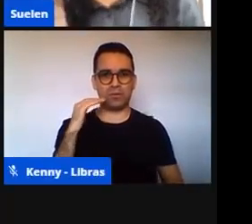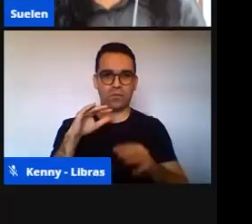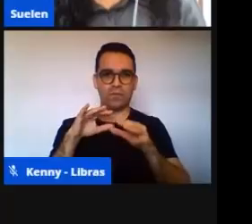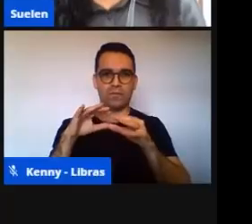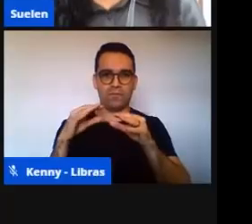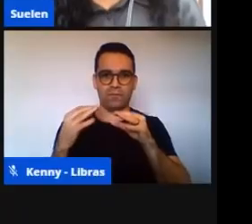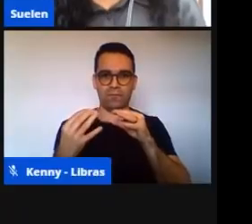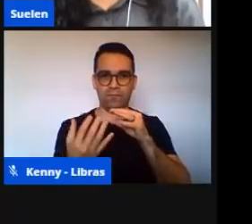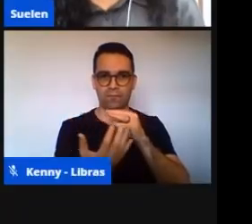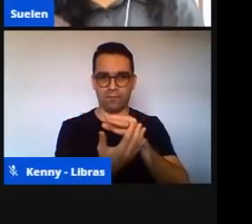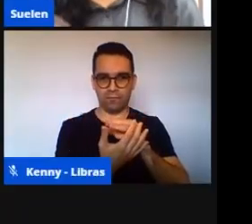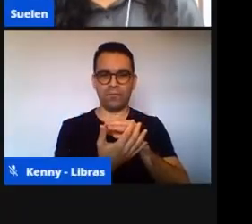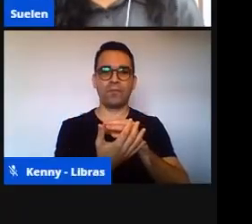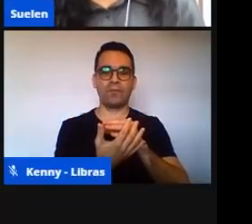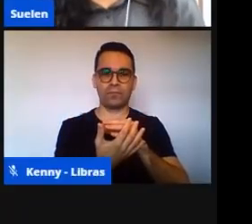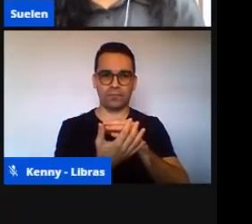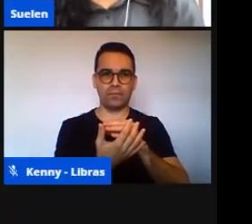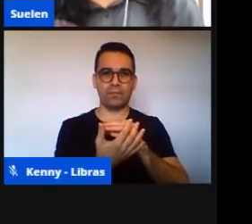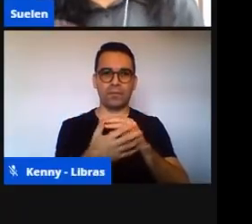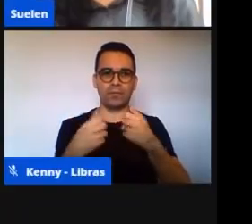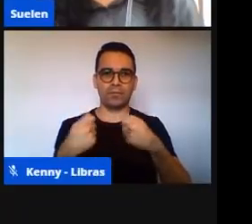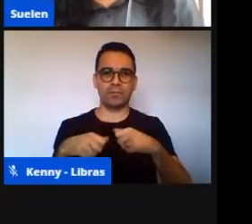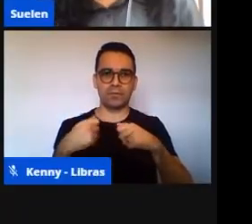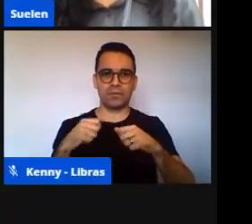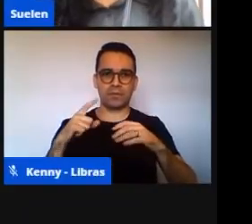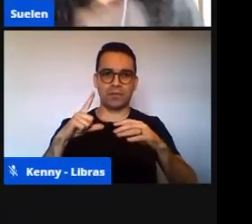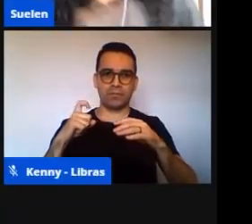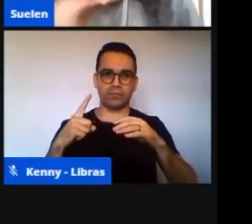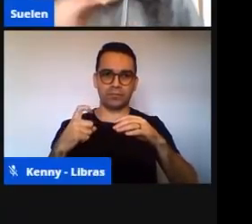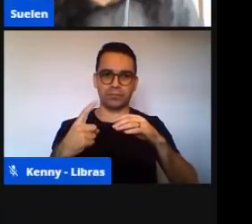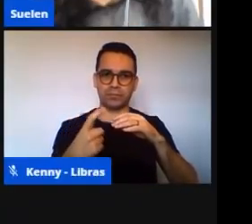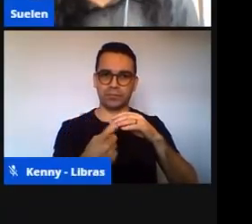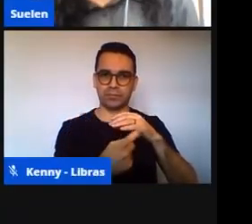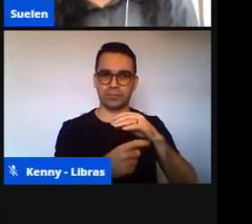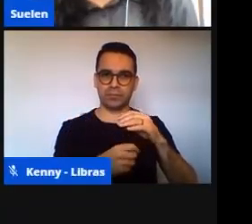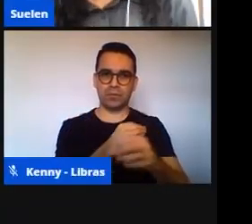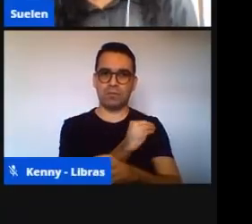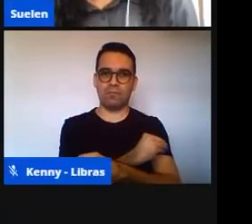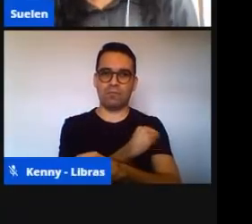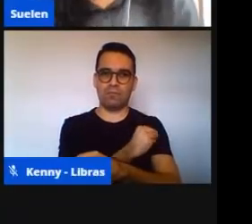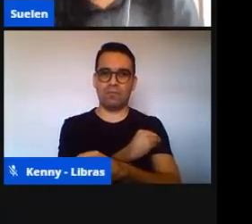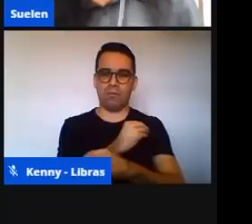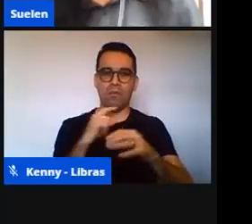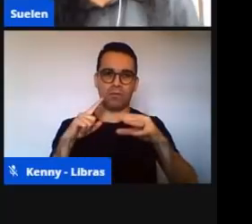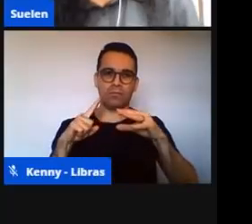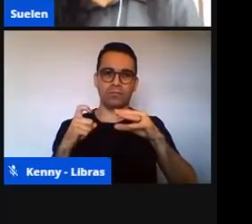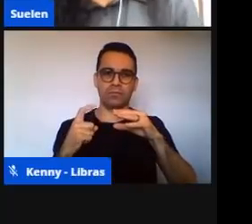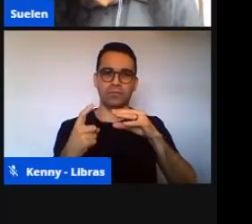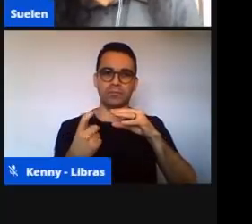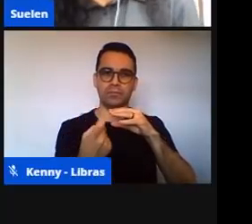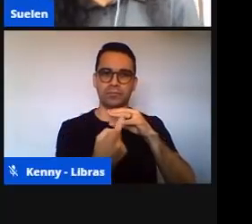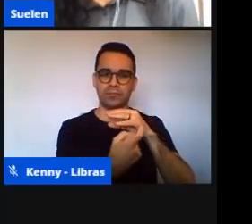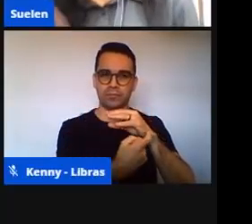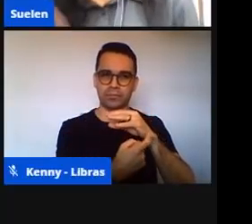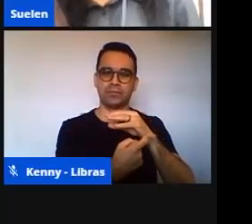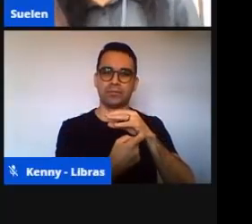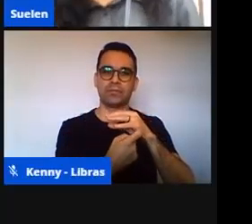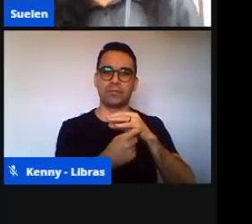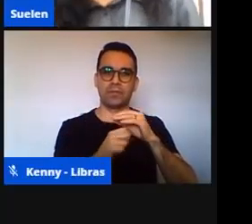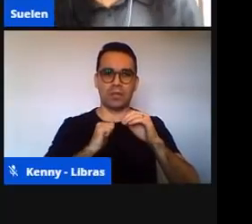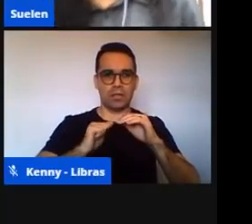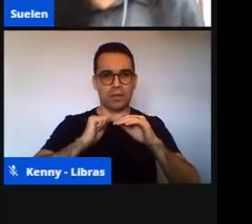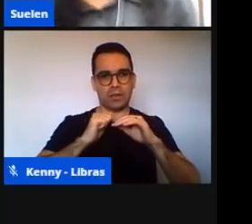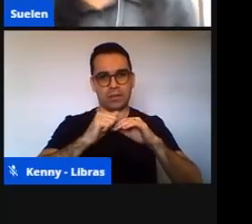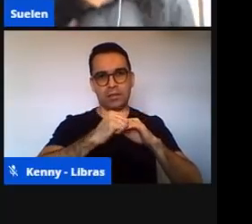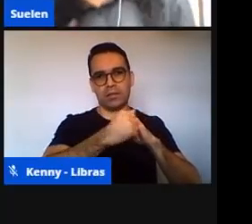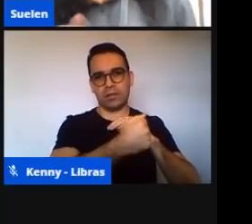pode borrifar o álcool 70 no pano e aí passar nessa embalagem, ou até mesmo fazer a utilização da solução clorada,